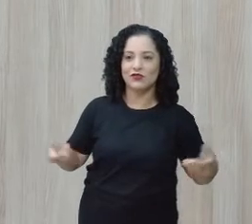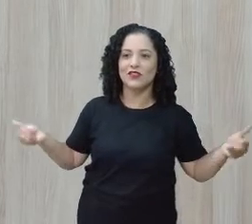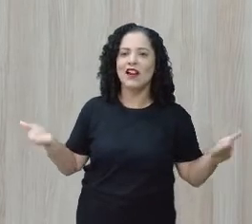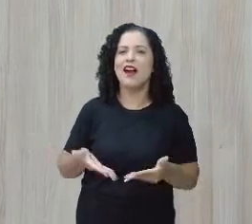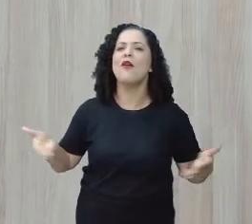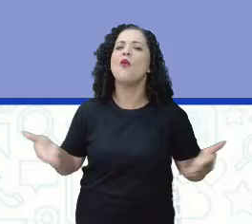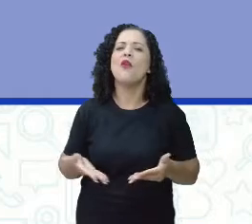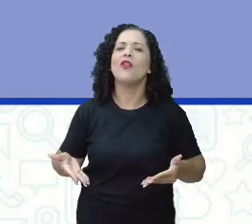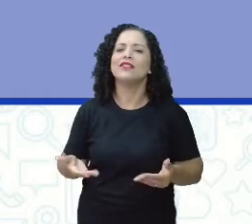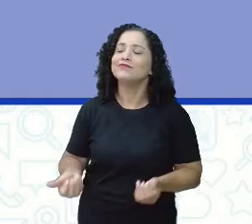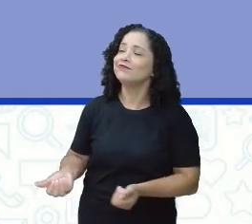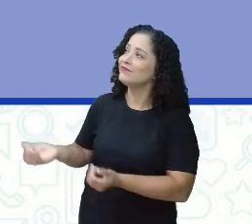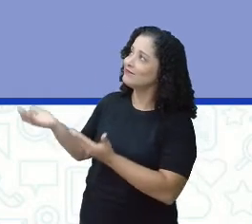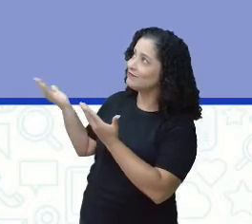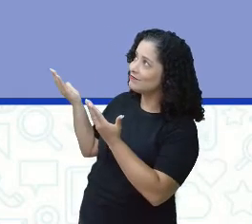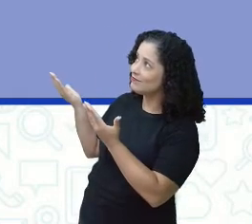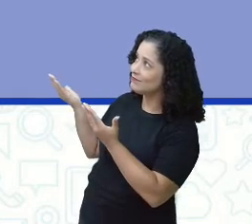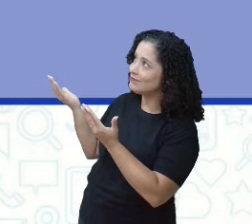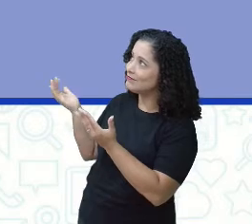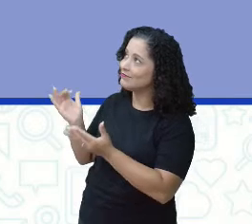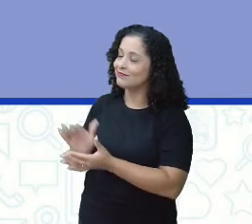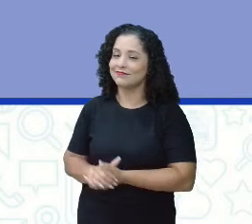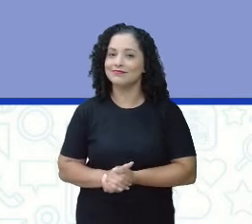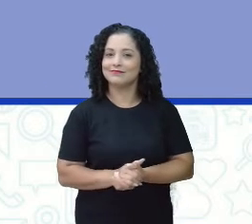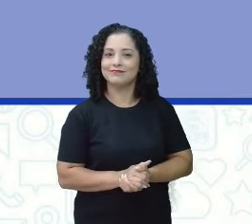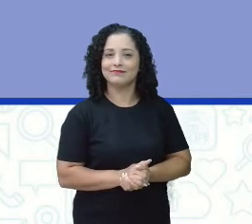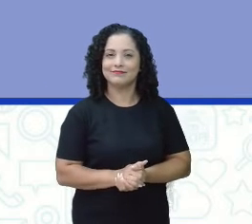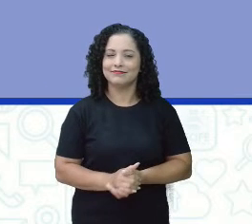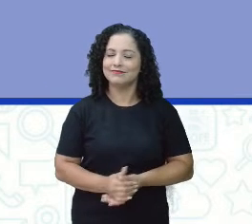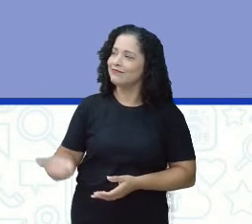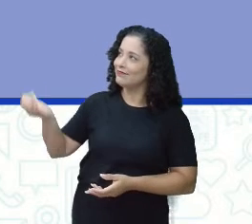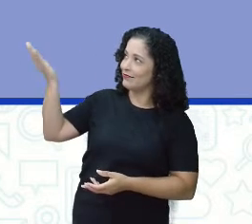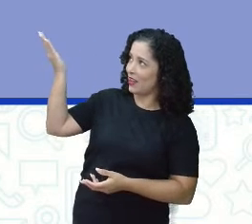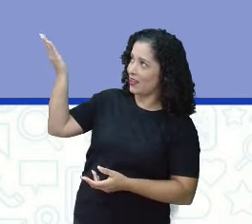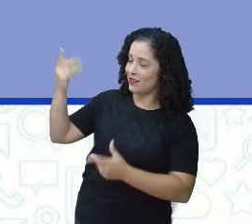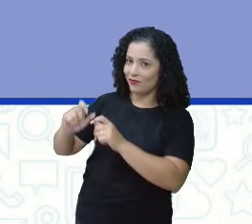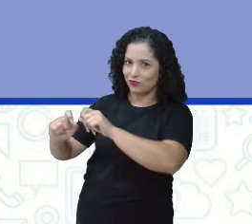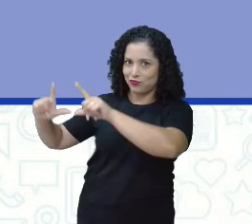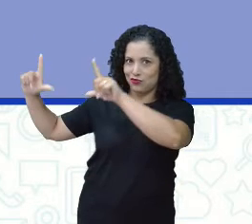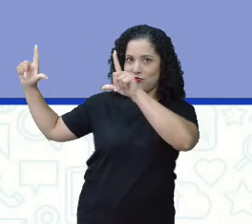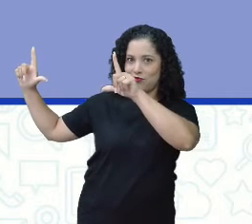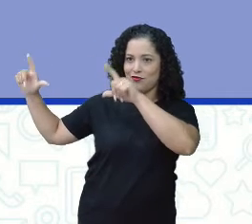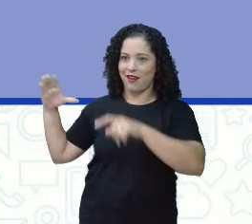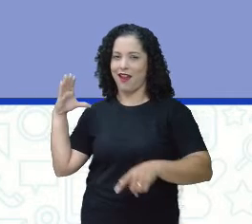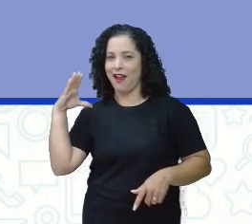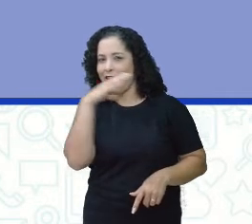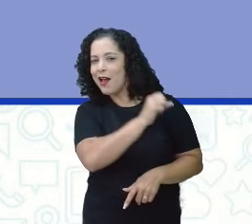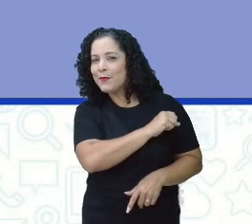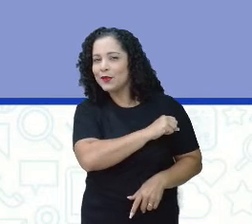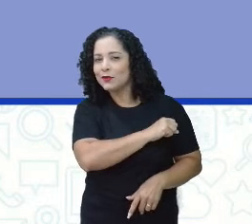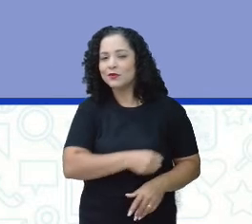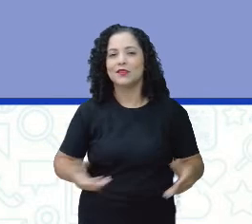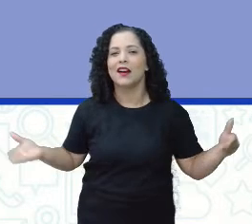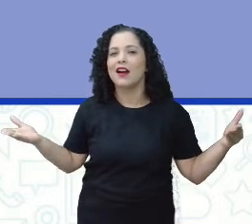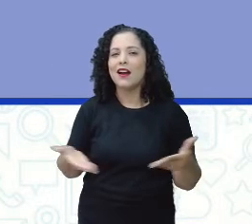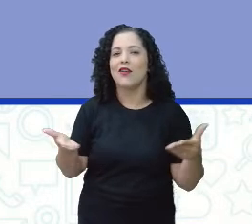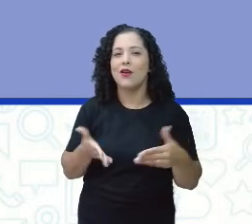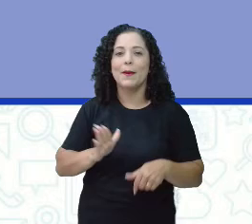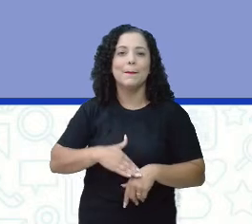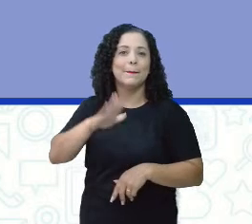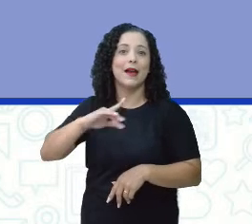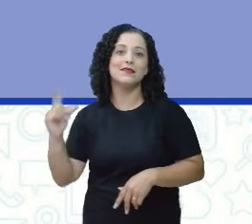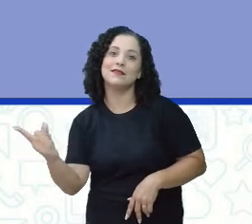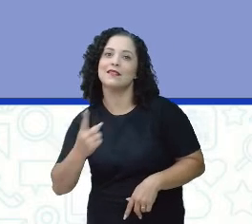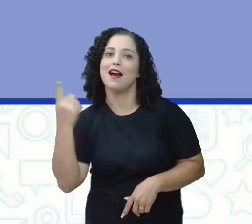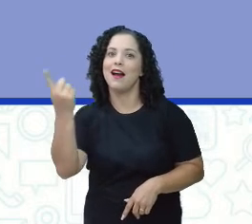agora, pessoal? Nessa minha montagem, né, que agora eu estou fazendo rapidinho, quem aqui de fato agora